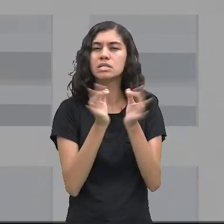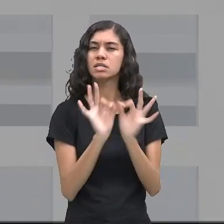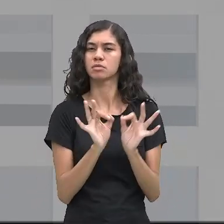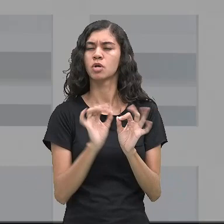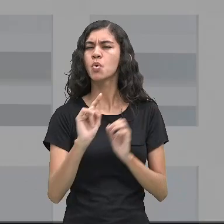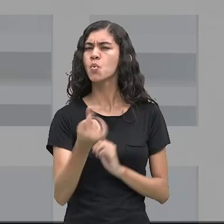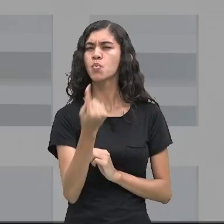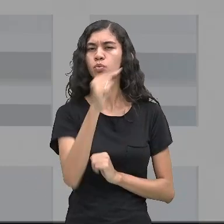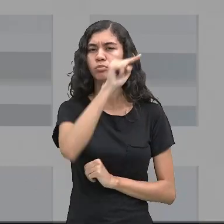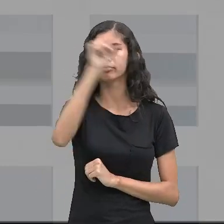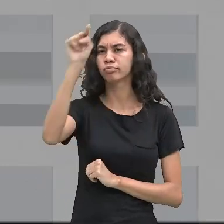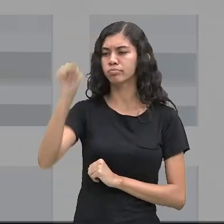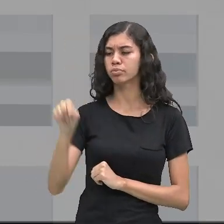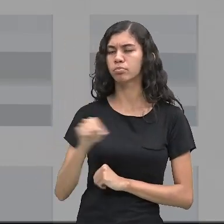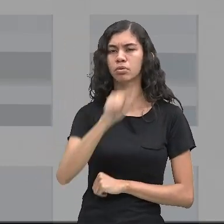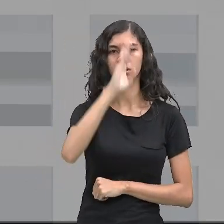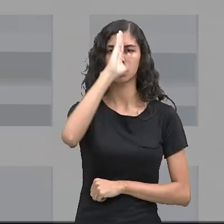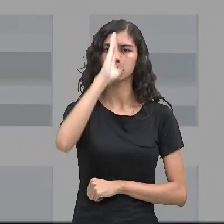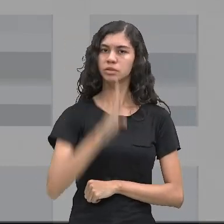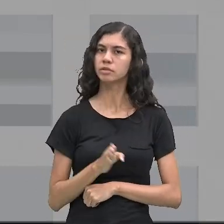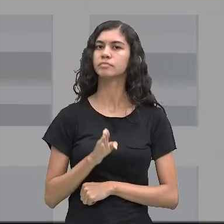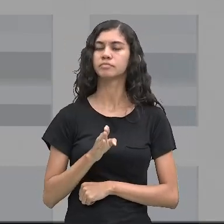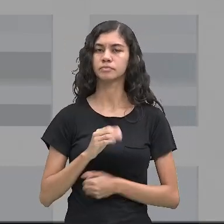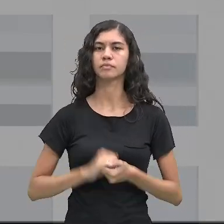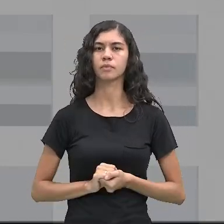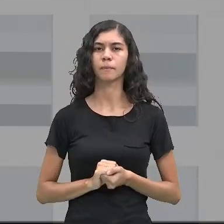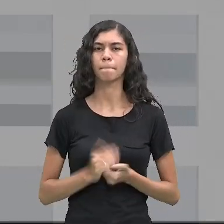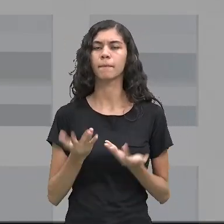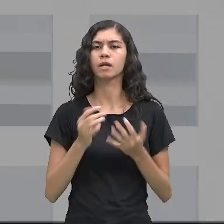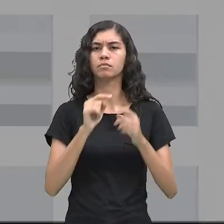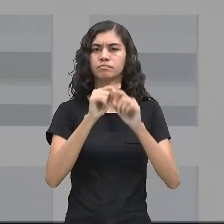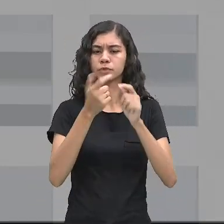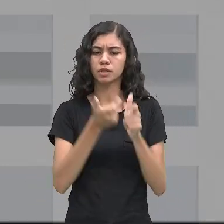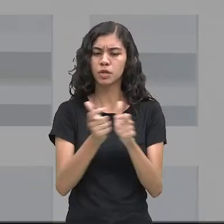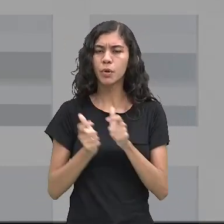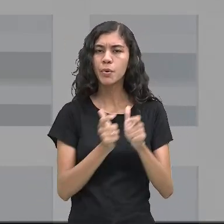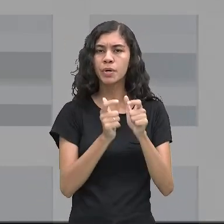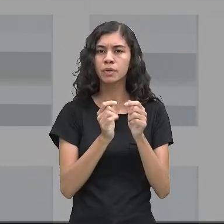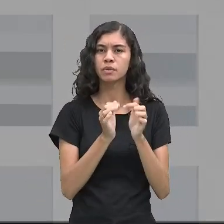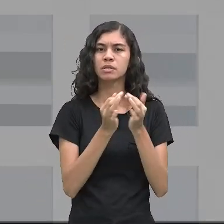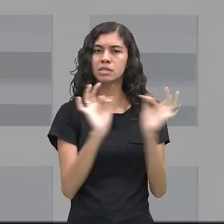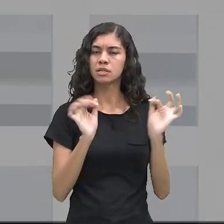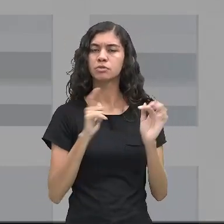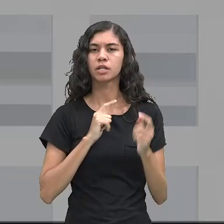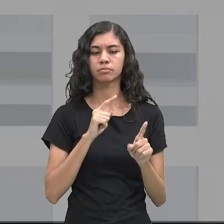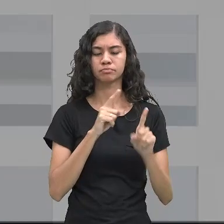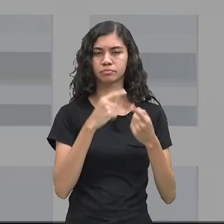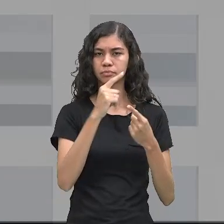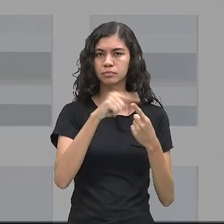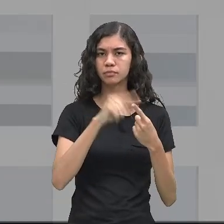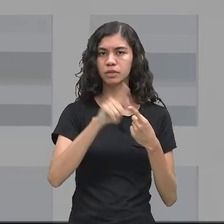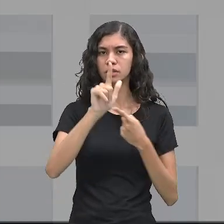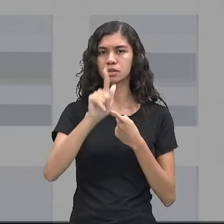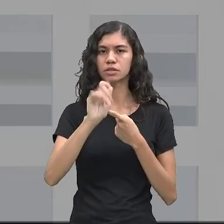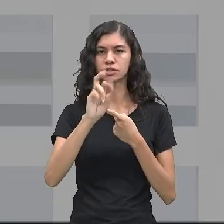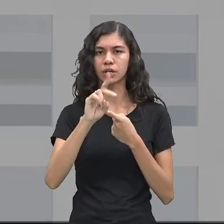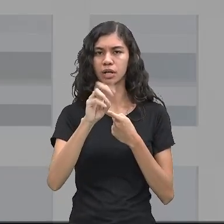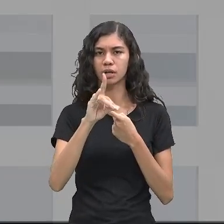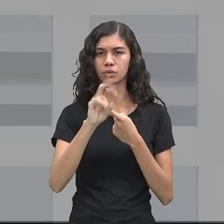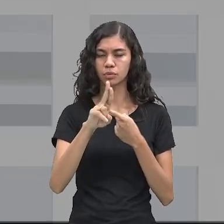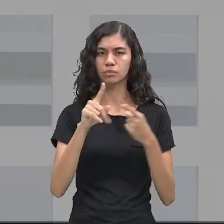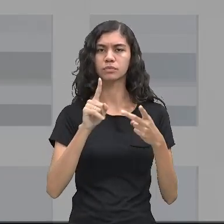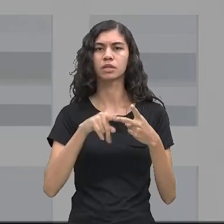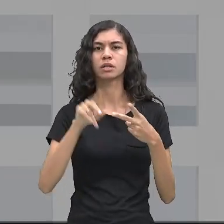para passagem de corrente, tá certo? E aí, nesse circuito simples, nós temos um gerador e um resistor, tá certo? Esse resistor, ele pode ser a